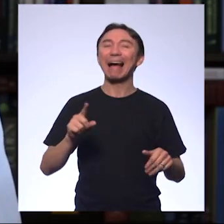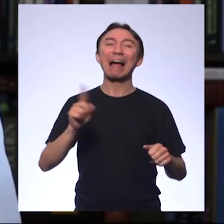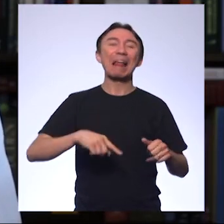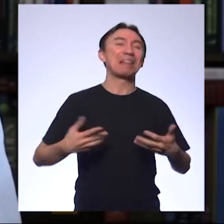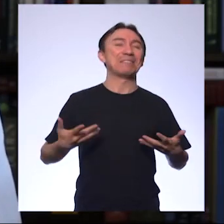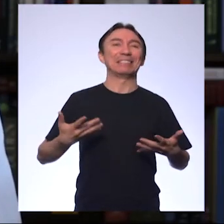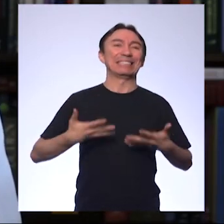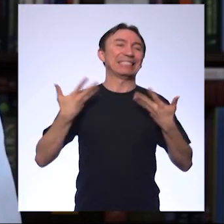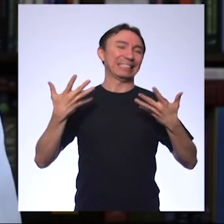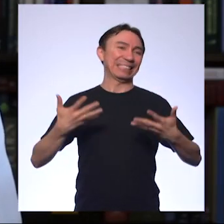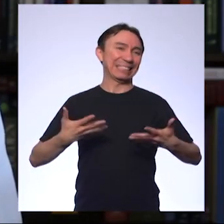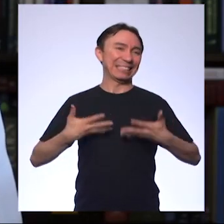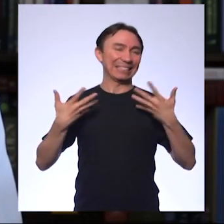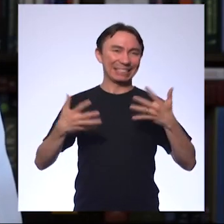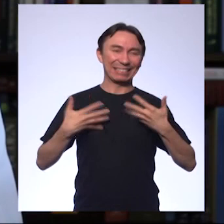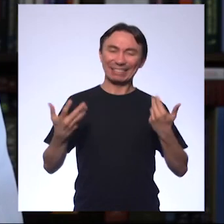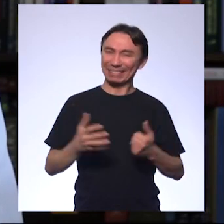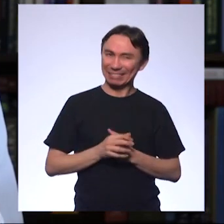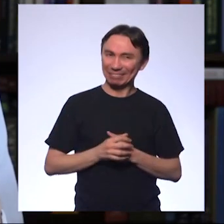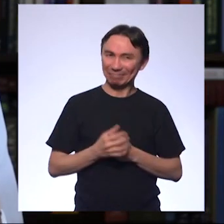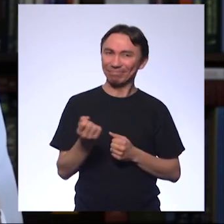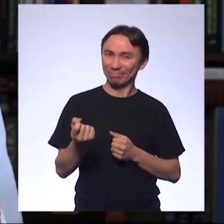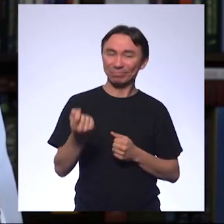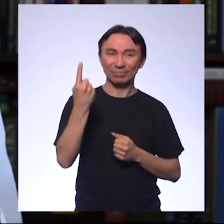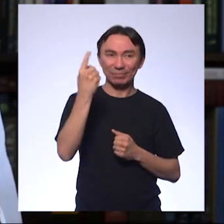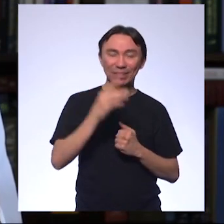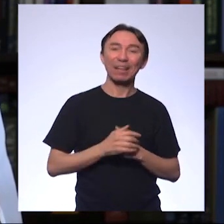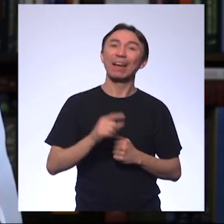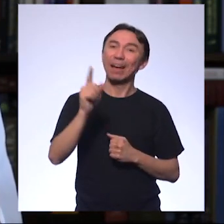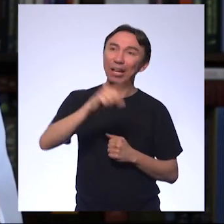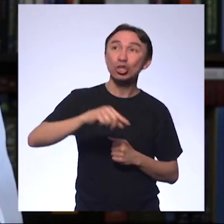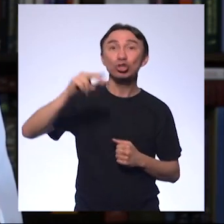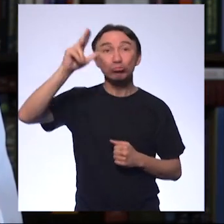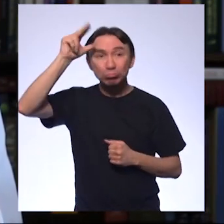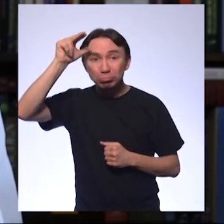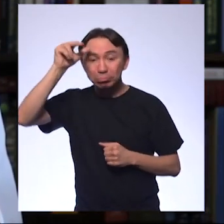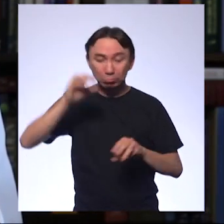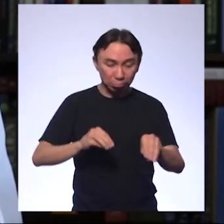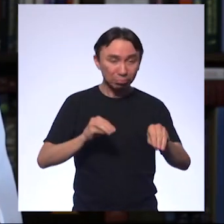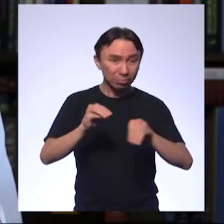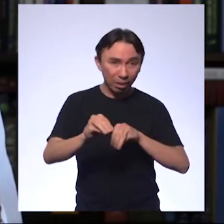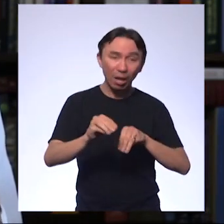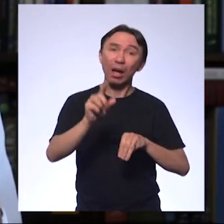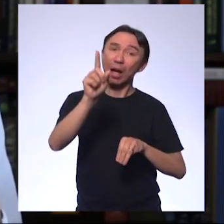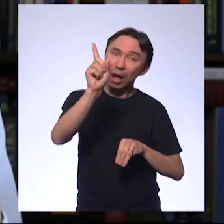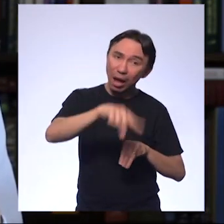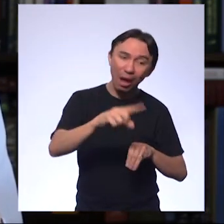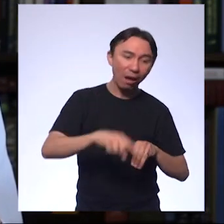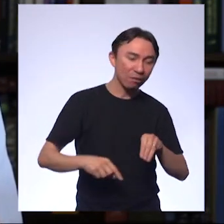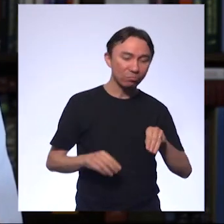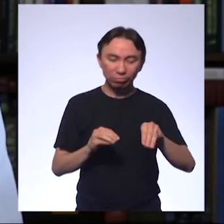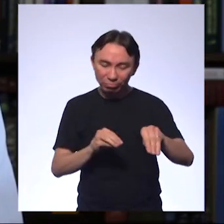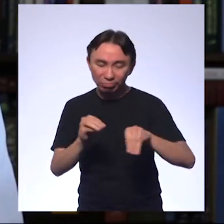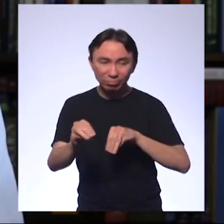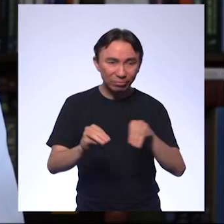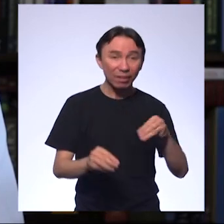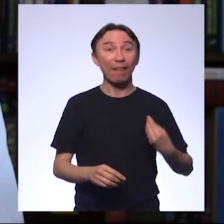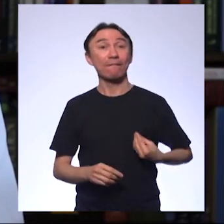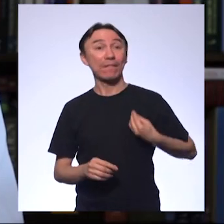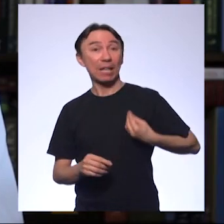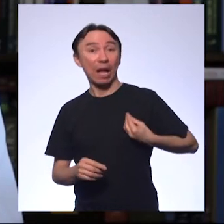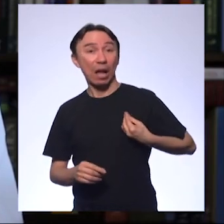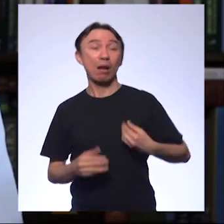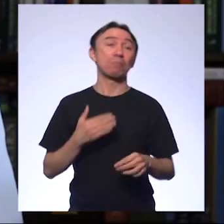né, nessa vitória. De fato, o xadrez é um jogo de vida e morte e mostra bem como o ser humano continua